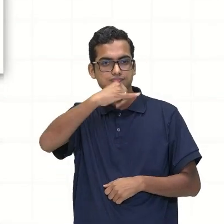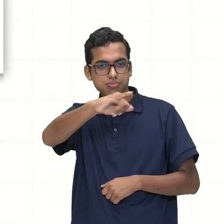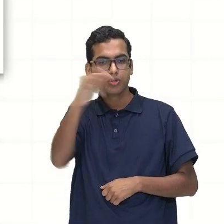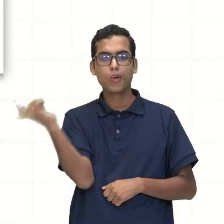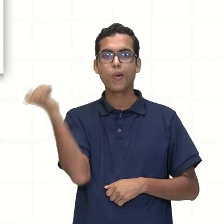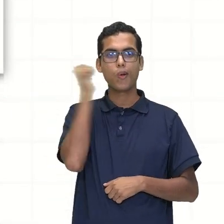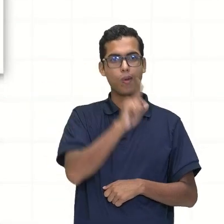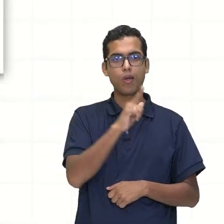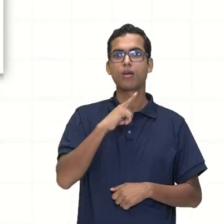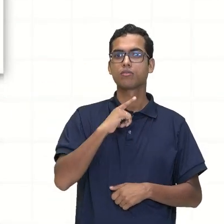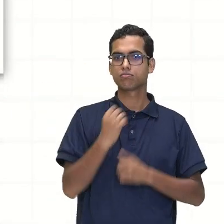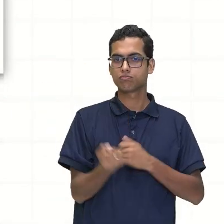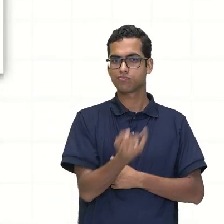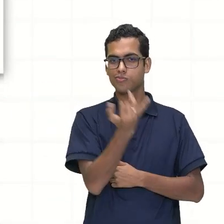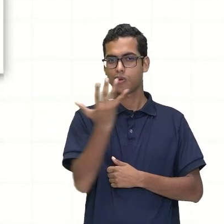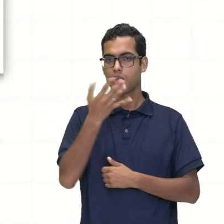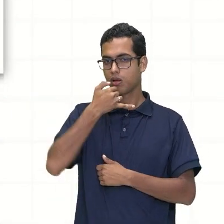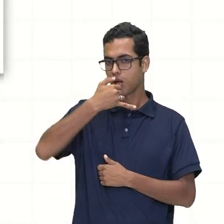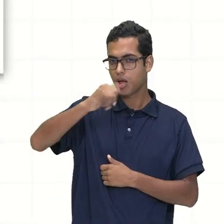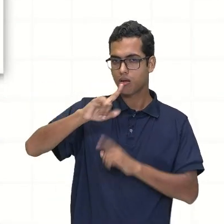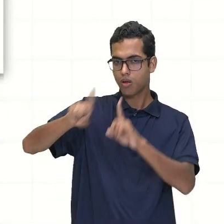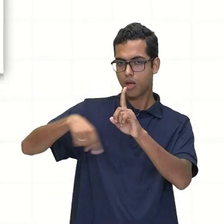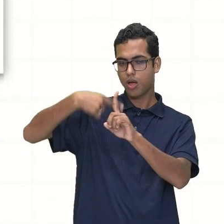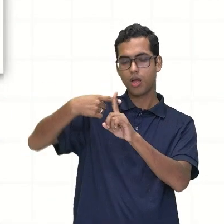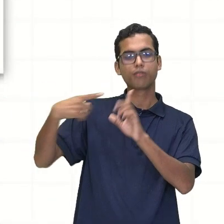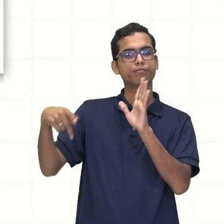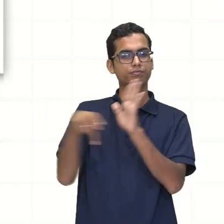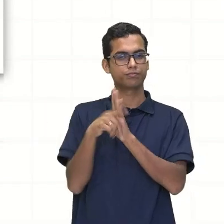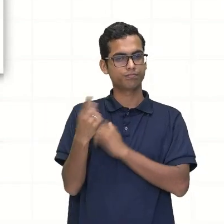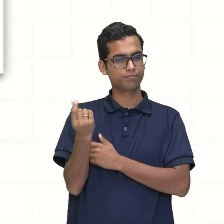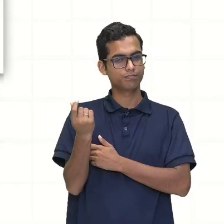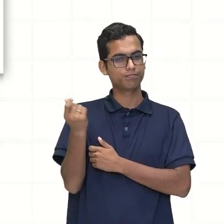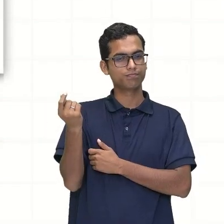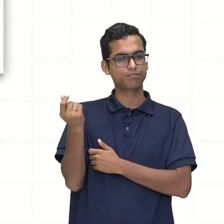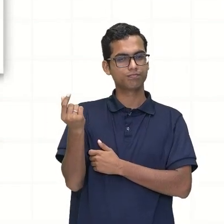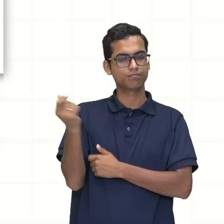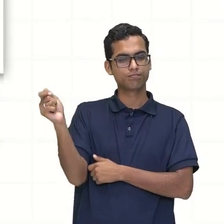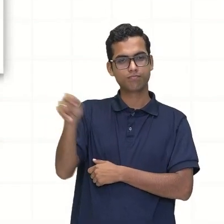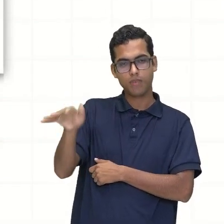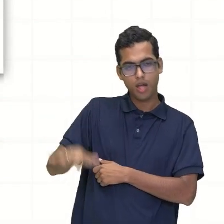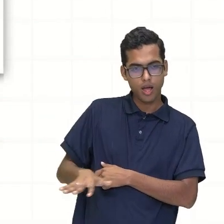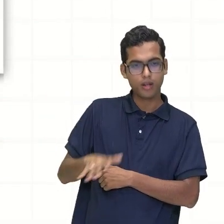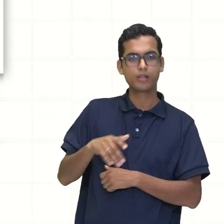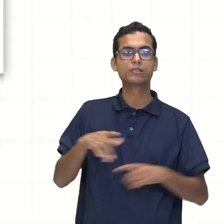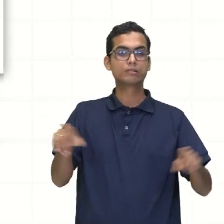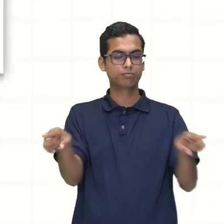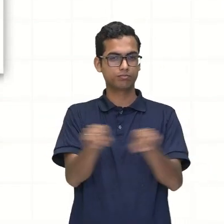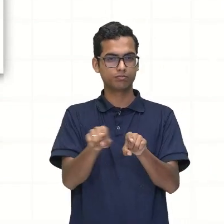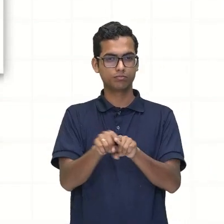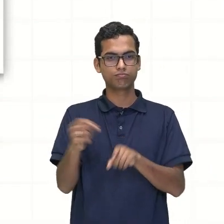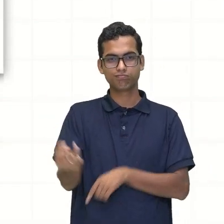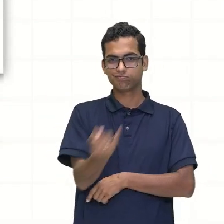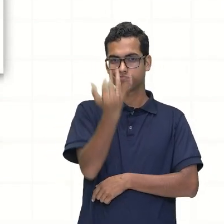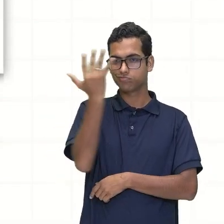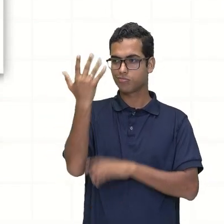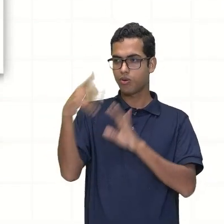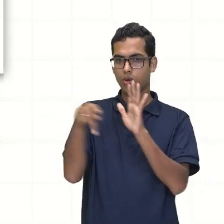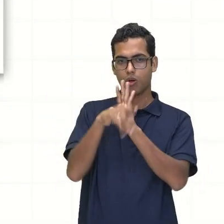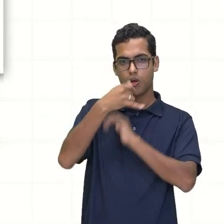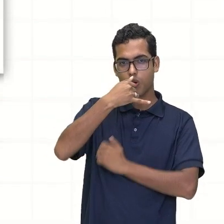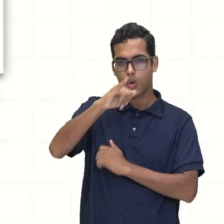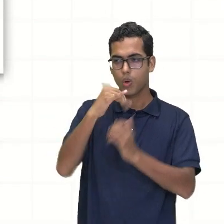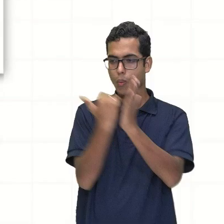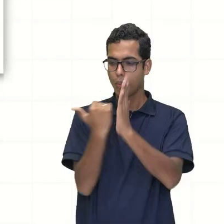acaba agregando ali também ao valor, ao baixo custo, né? Nós temos uma grande quantidade de energia em